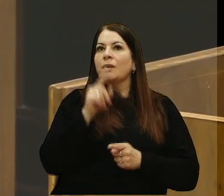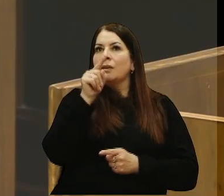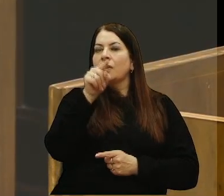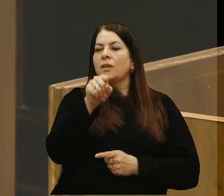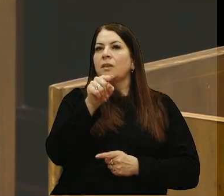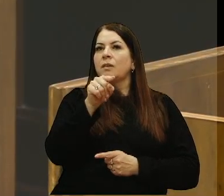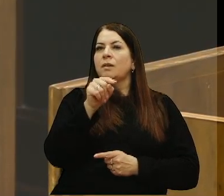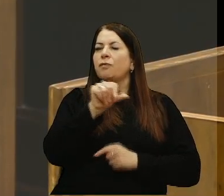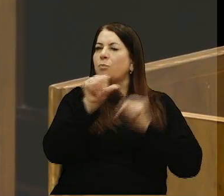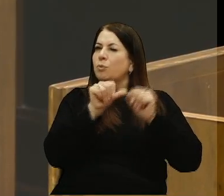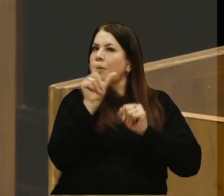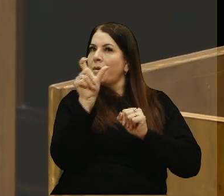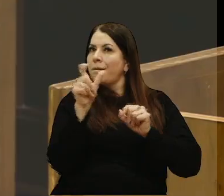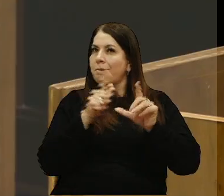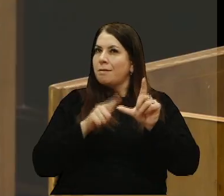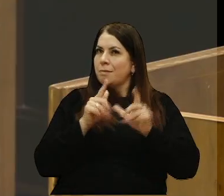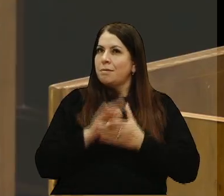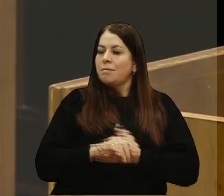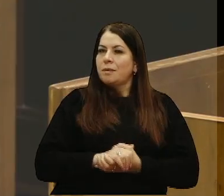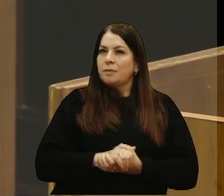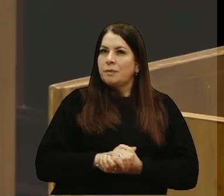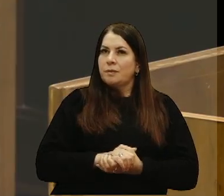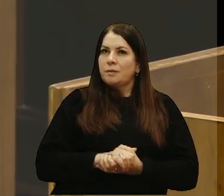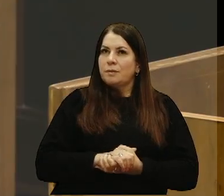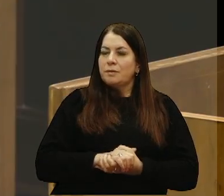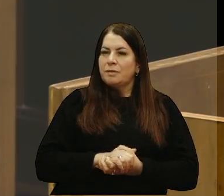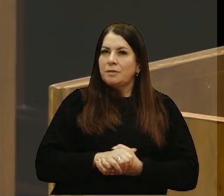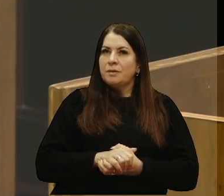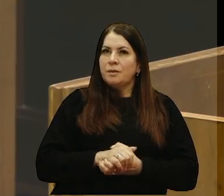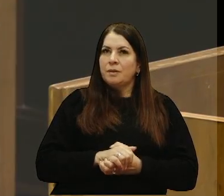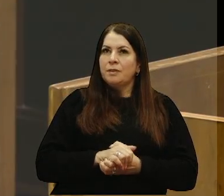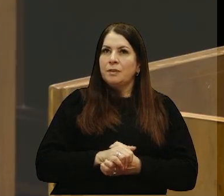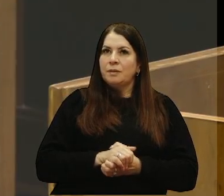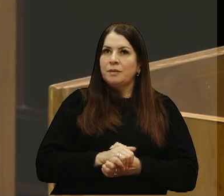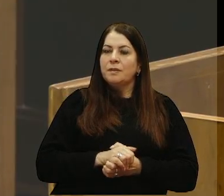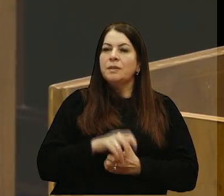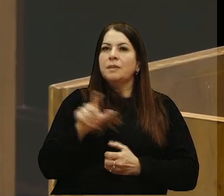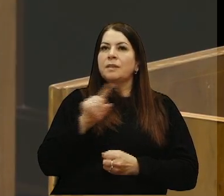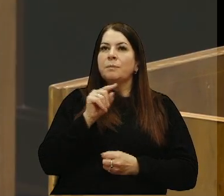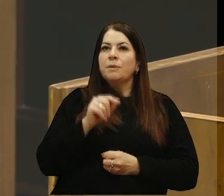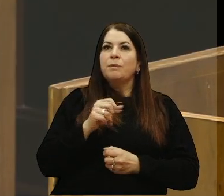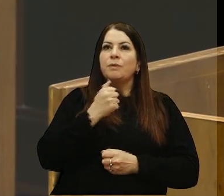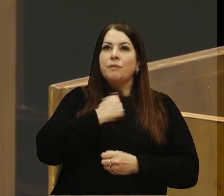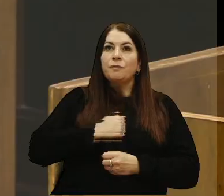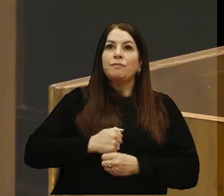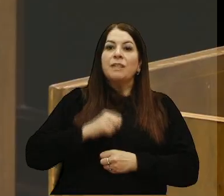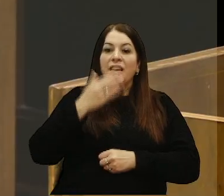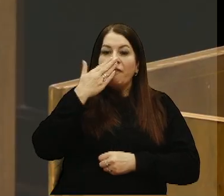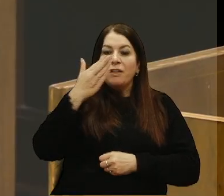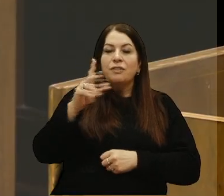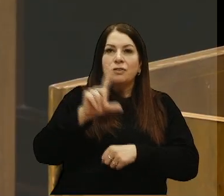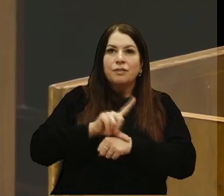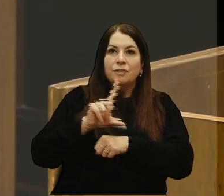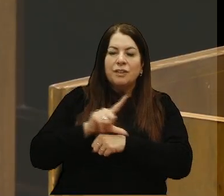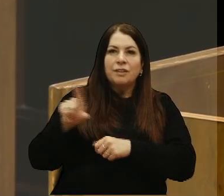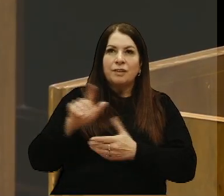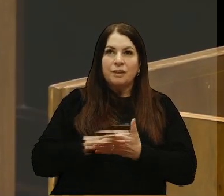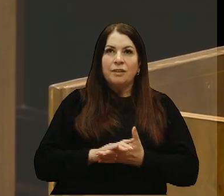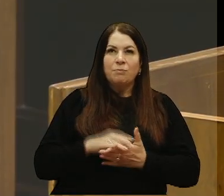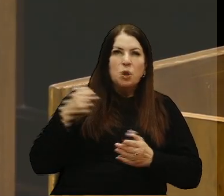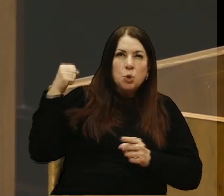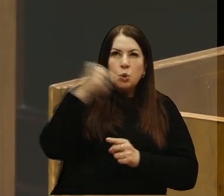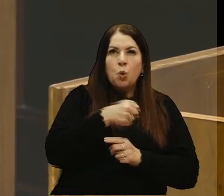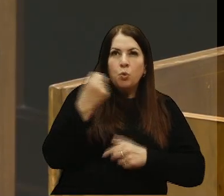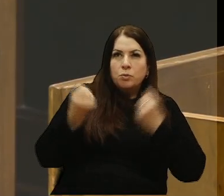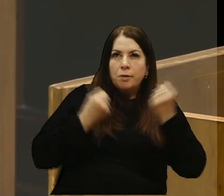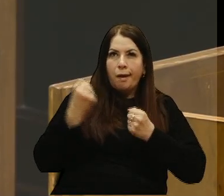a letra... Mas aqui estava um outro termo. Esse é o mesmo que defeca na frente da loja dos outros. O mesmo que dá soco nos